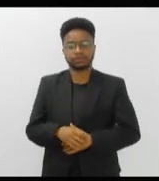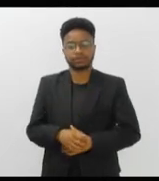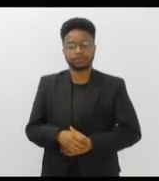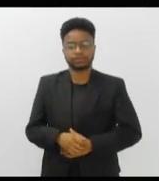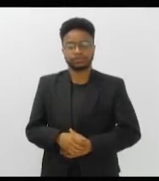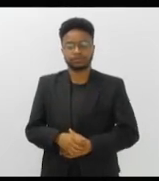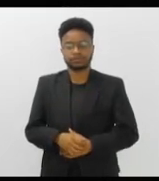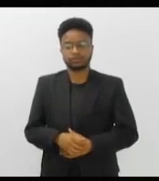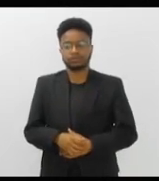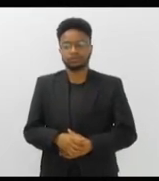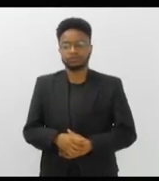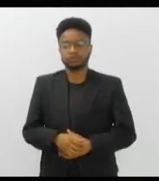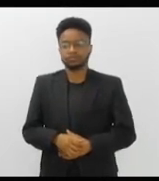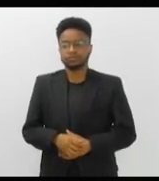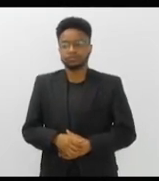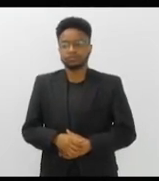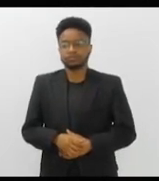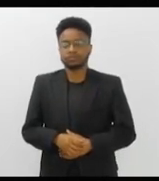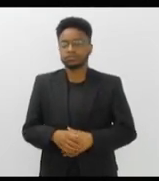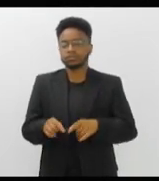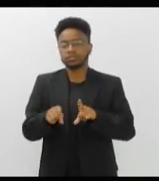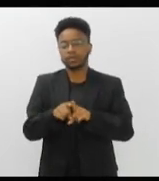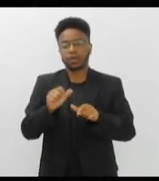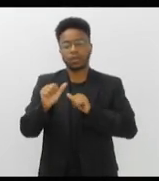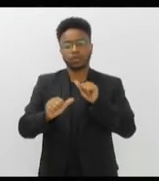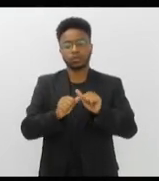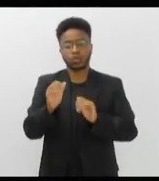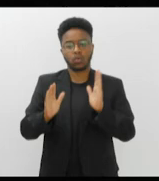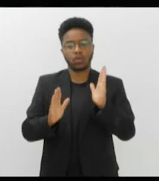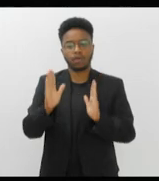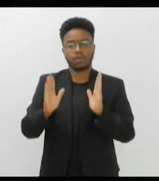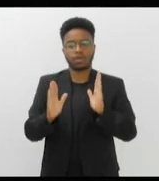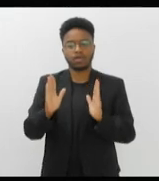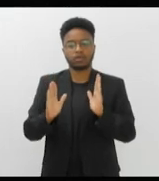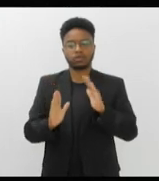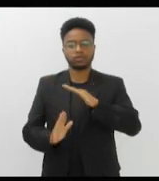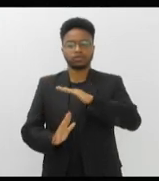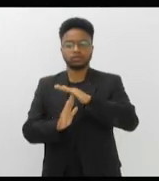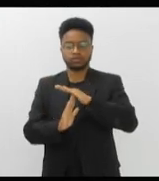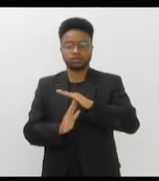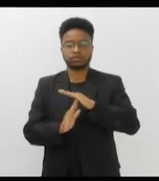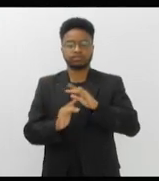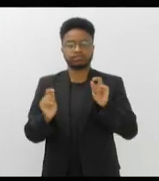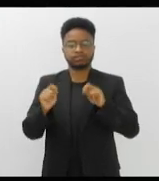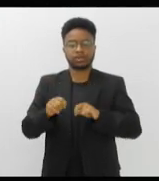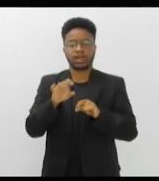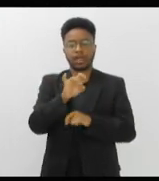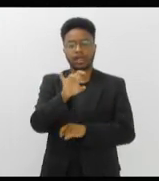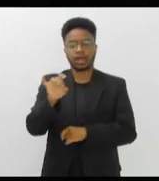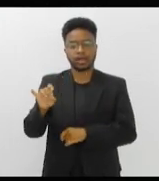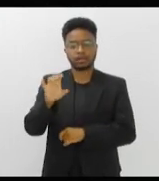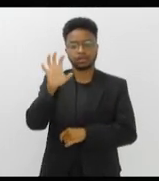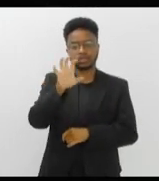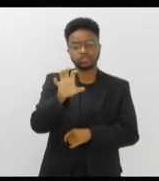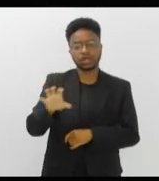ativa e alterou alguns prazos para que os estados possam